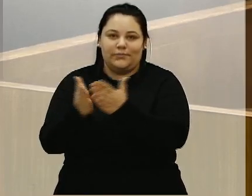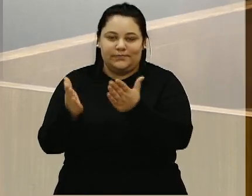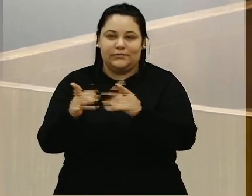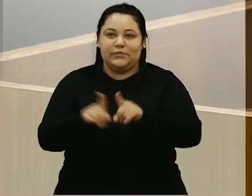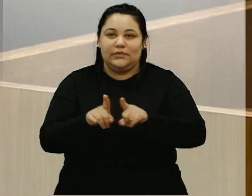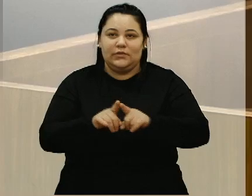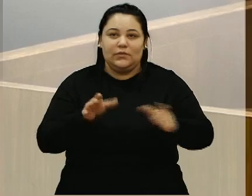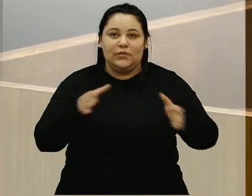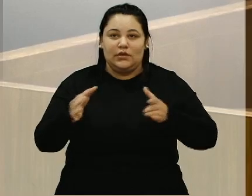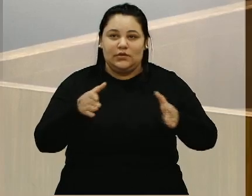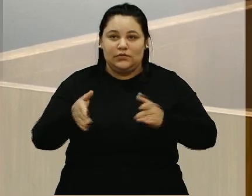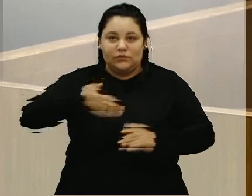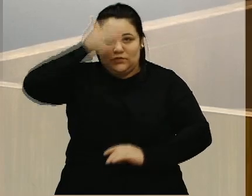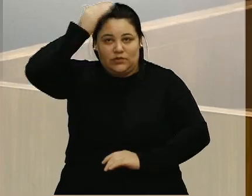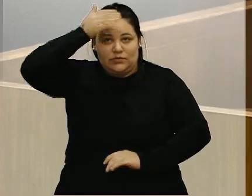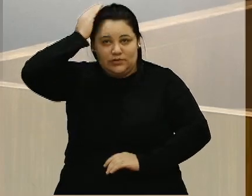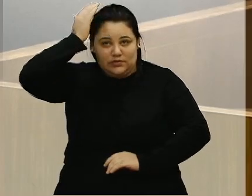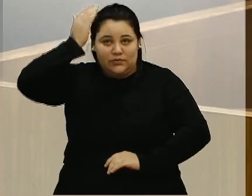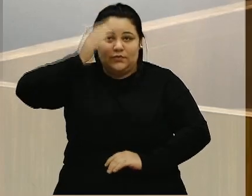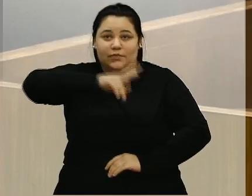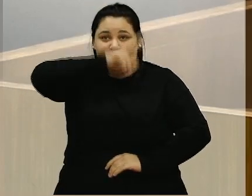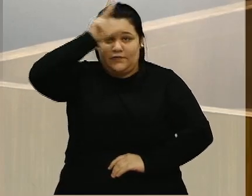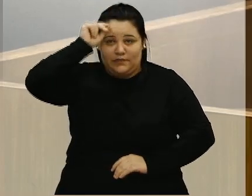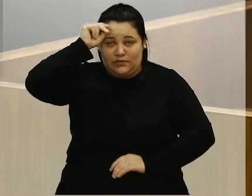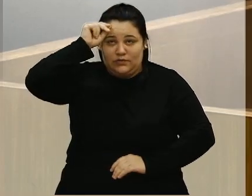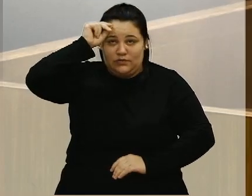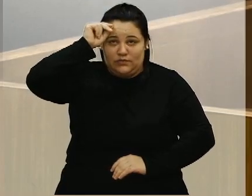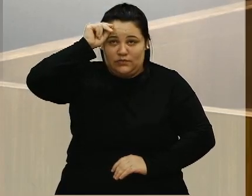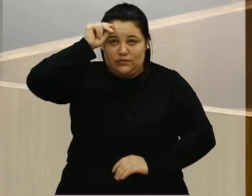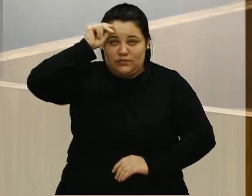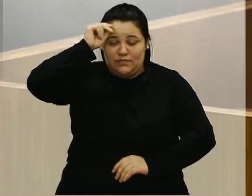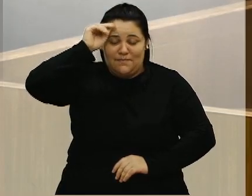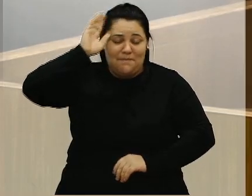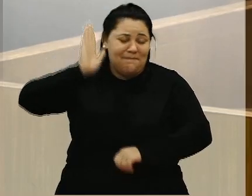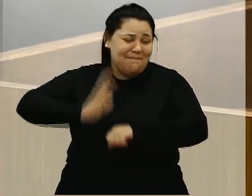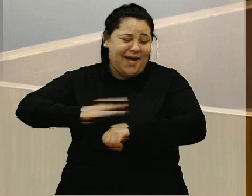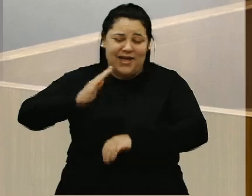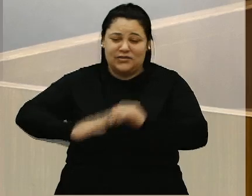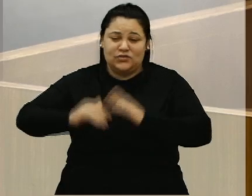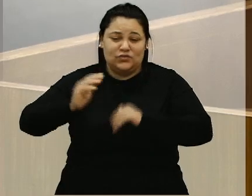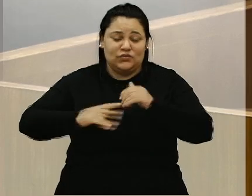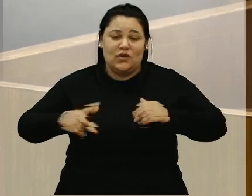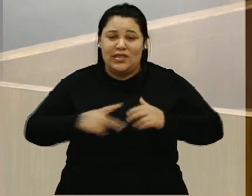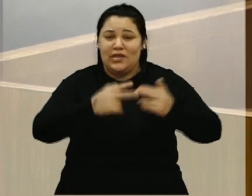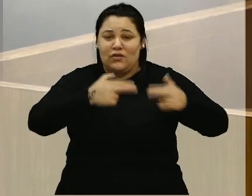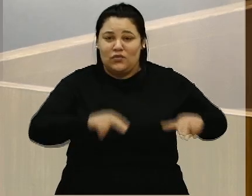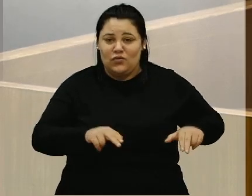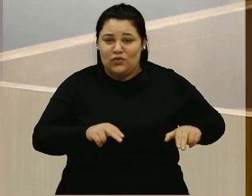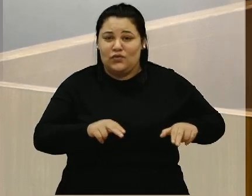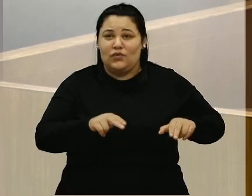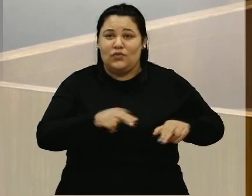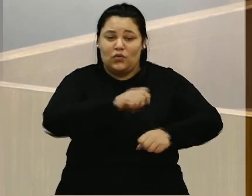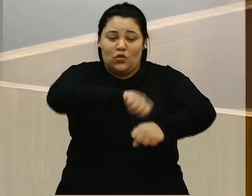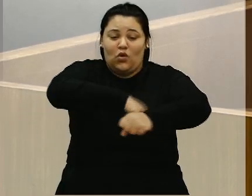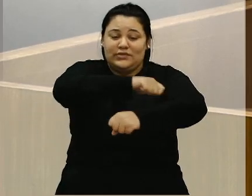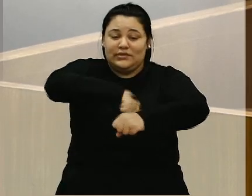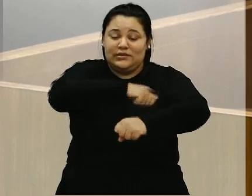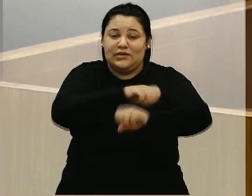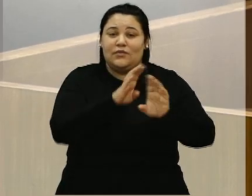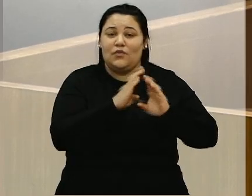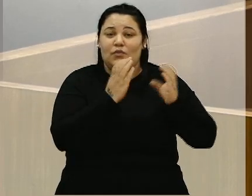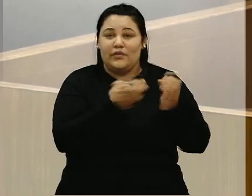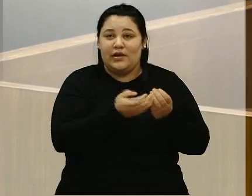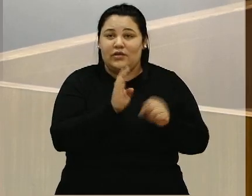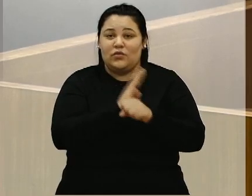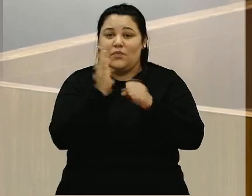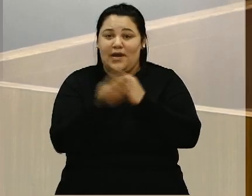época do prefeito Alceu Barbosa Velho, que foi o prefeito que mais construiu e inaugurou, vereador Scalco, cozinhas comunitárias nos